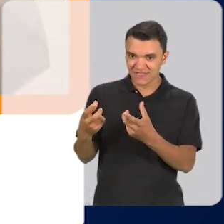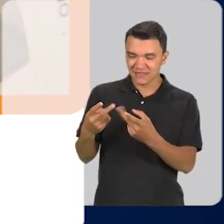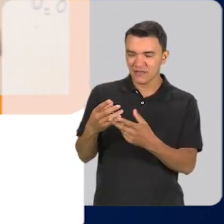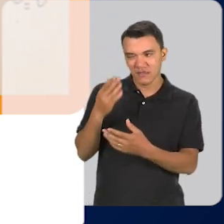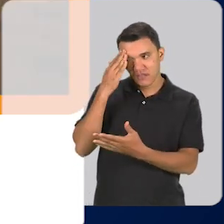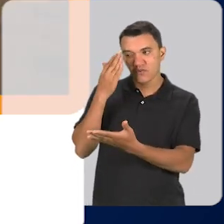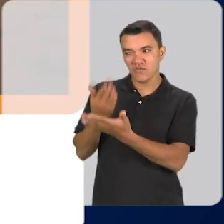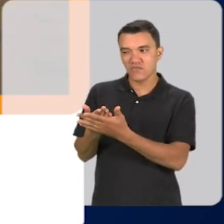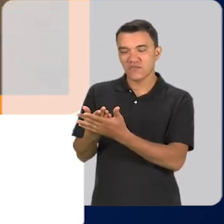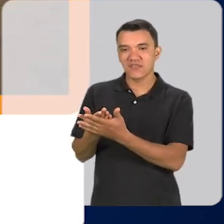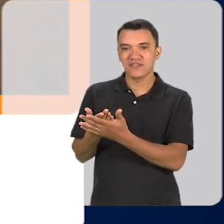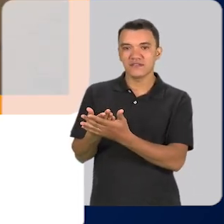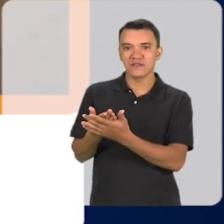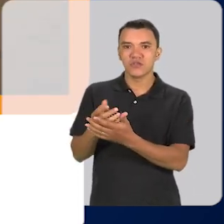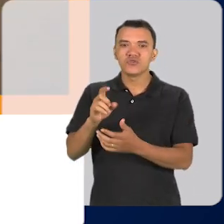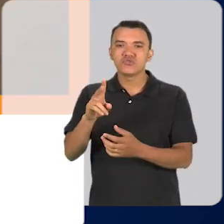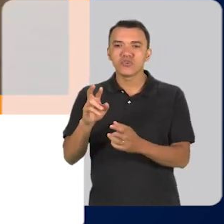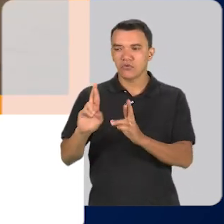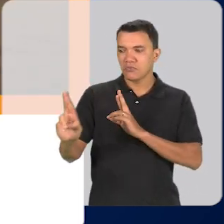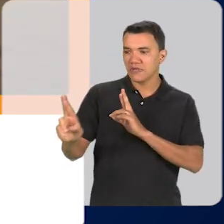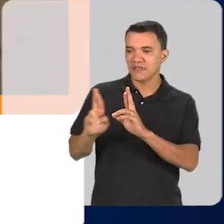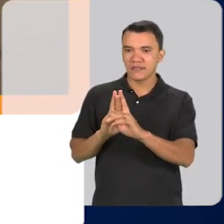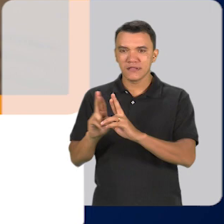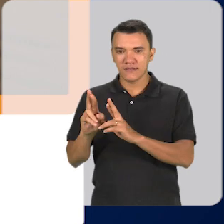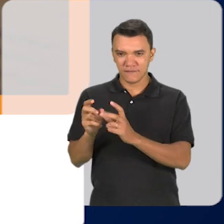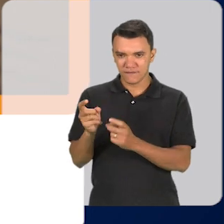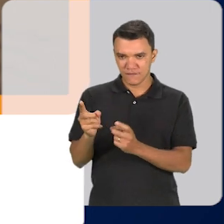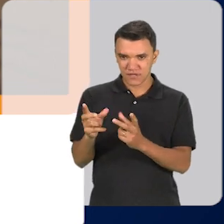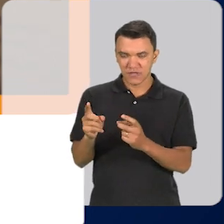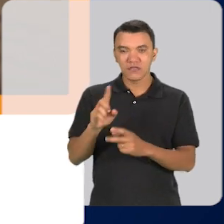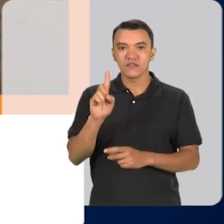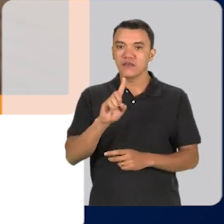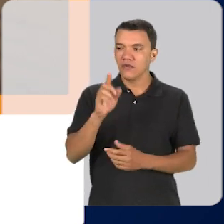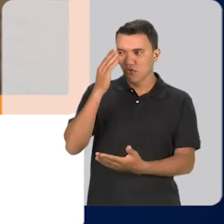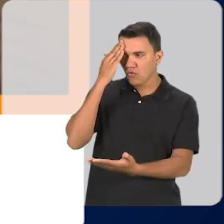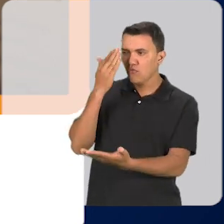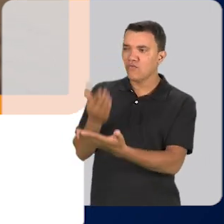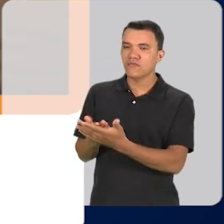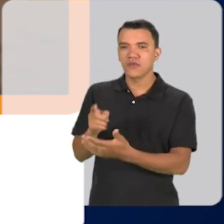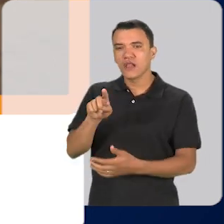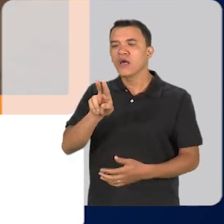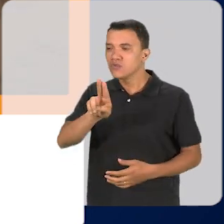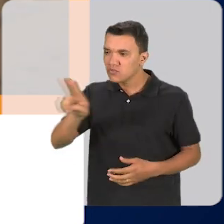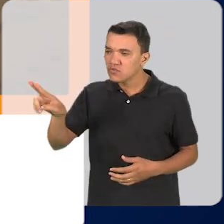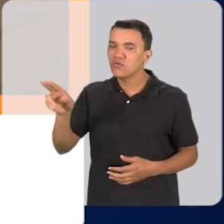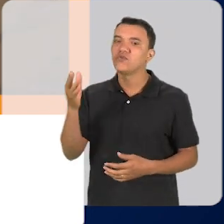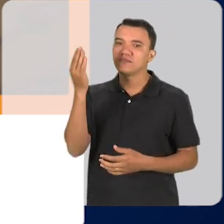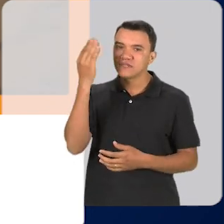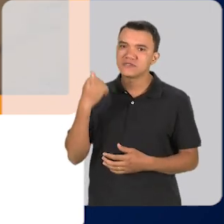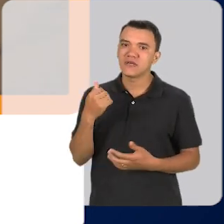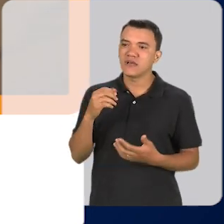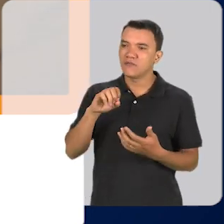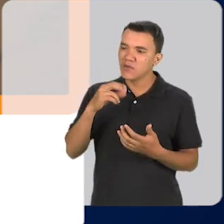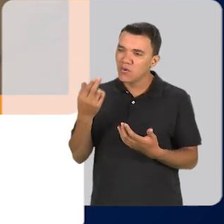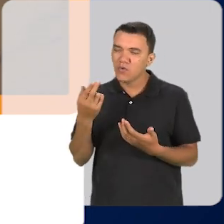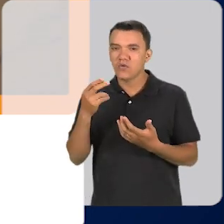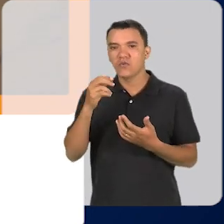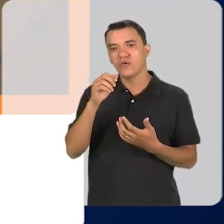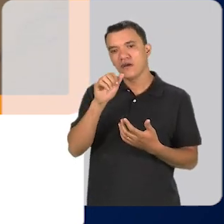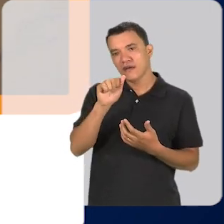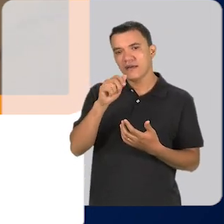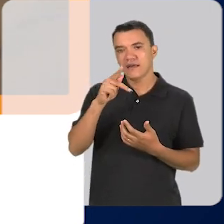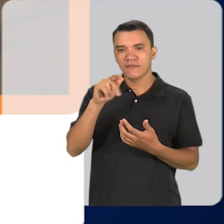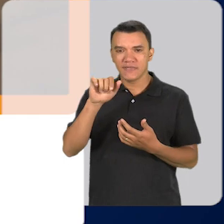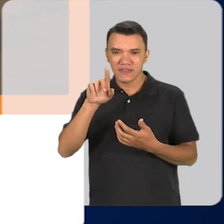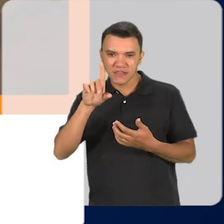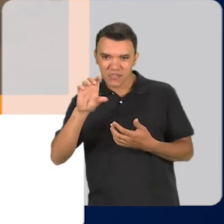venda, era uma relação de confiança. Se chamava pelo nome ou por um tratamento carinhoso, Dona Maria. E aí,